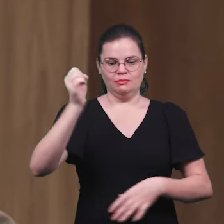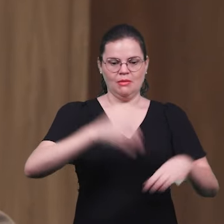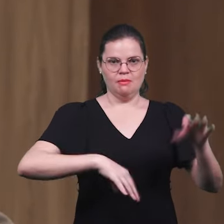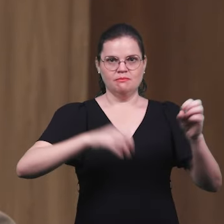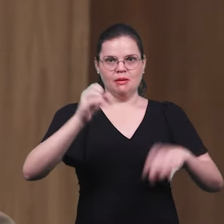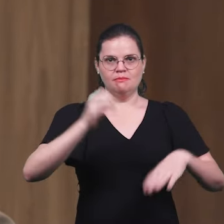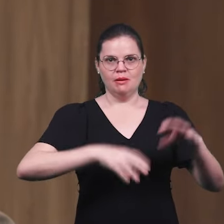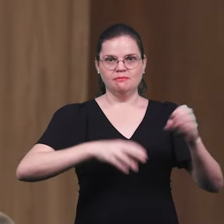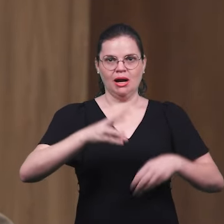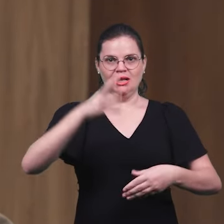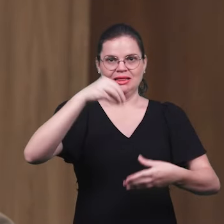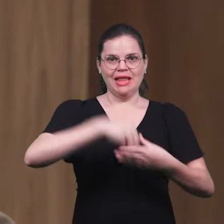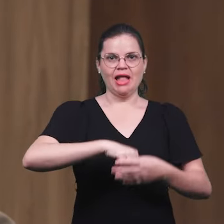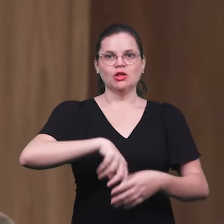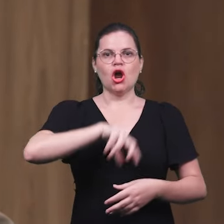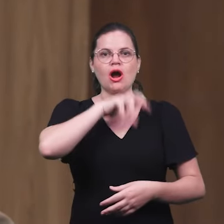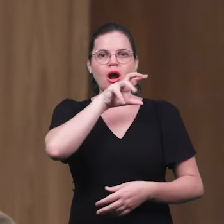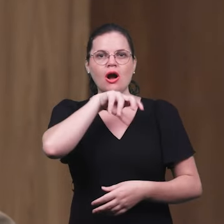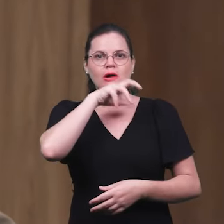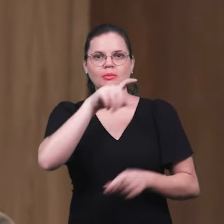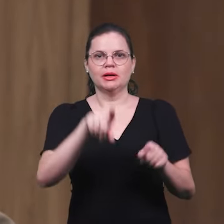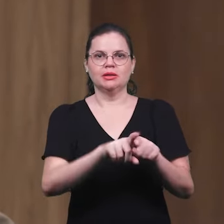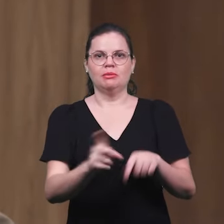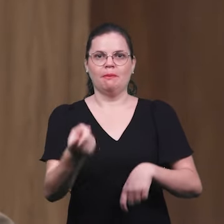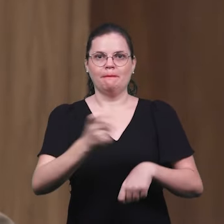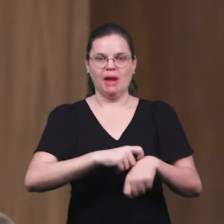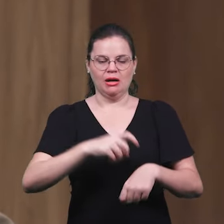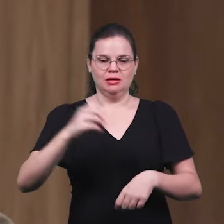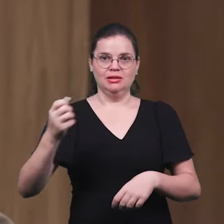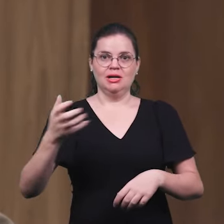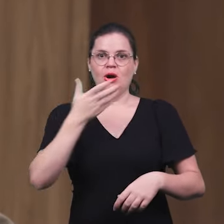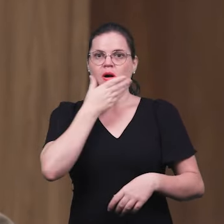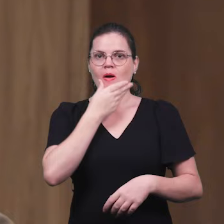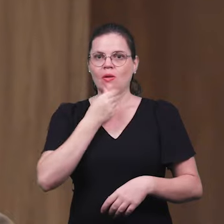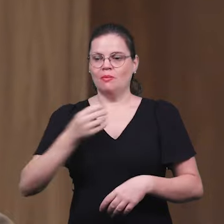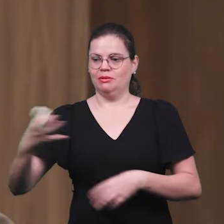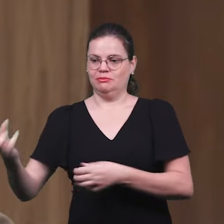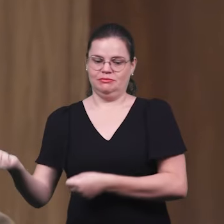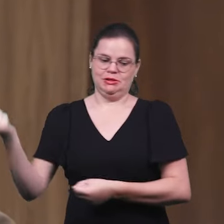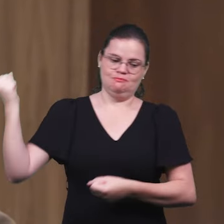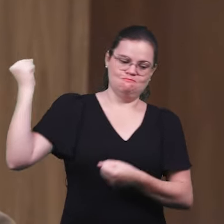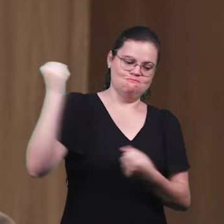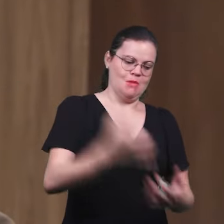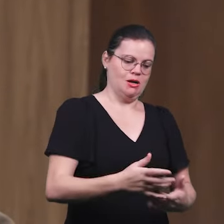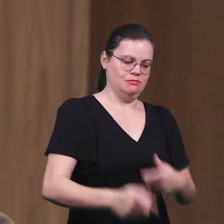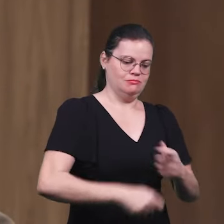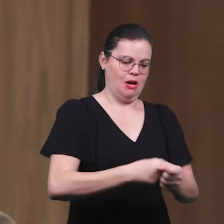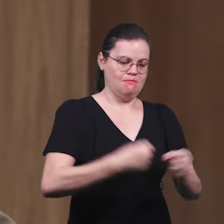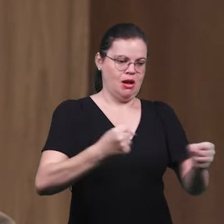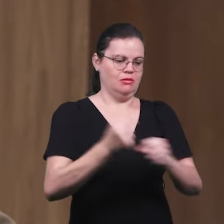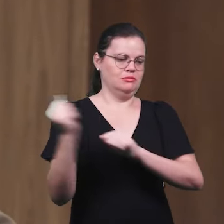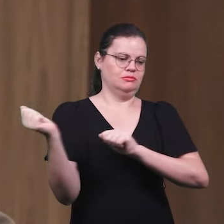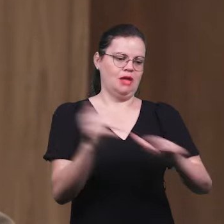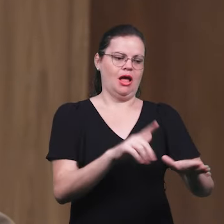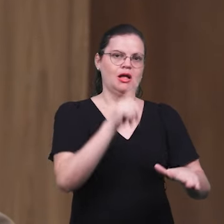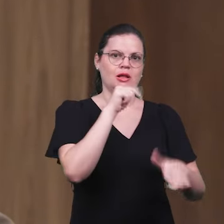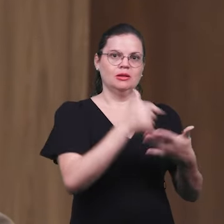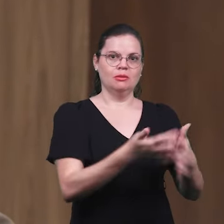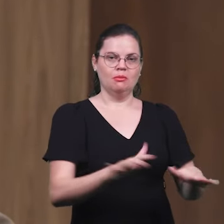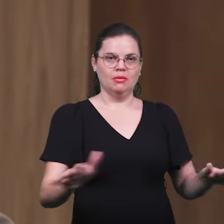lançou dentro do mar. Então, já o governo de Décio. Depois tem o Valeriano, torturas mais variadas também,